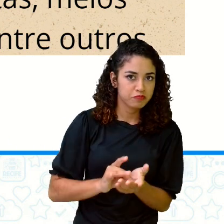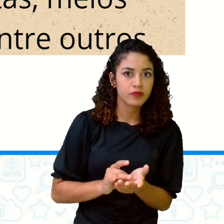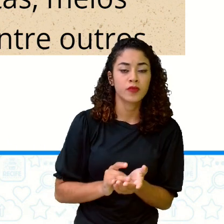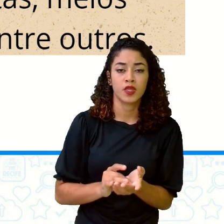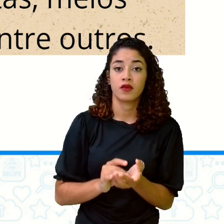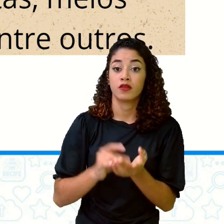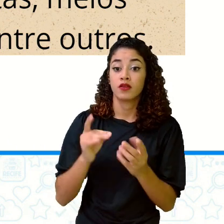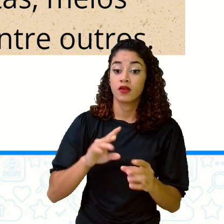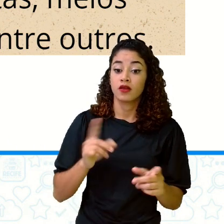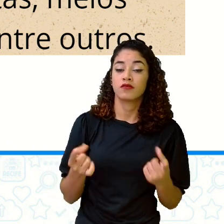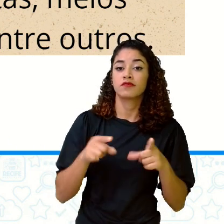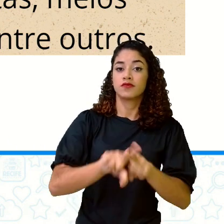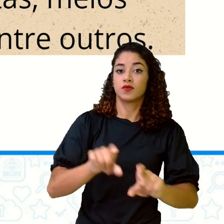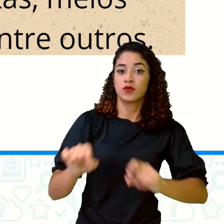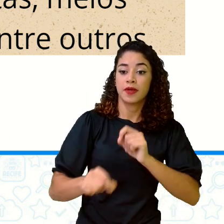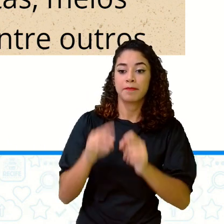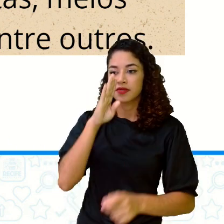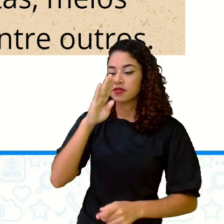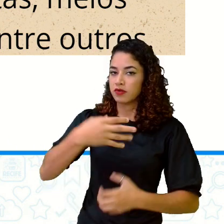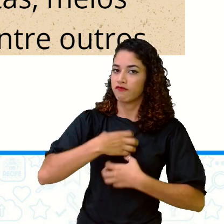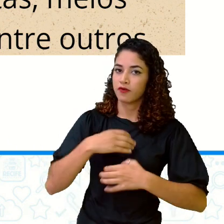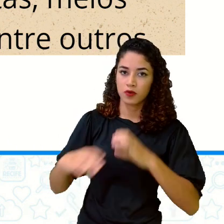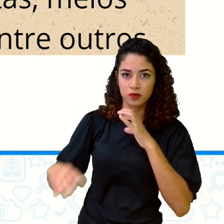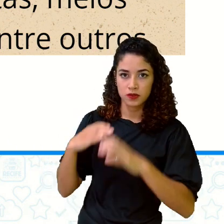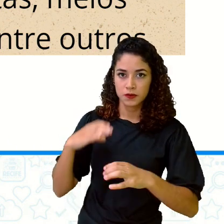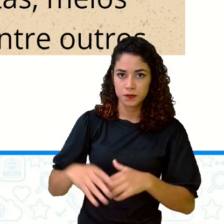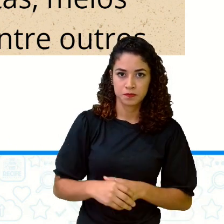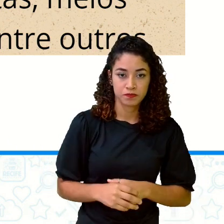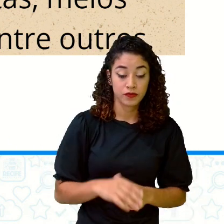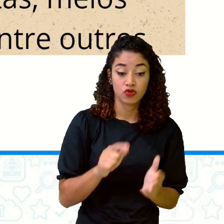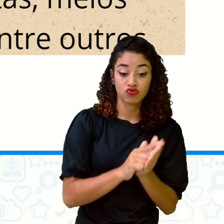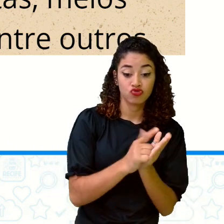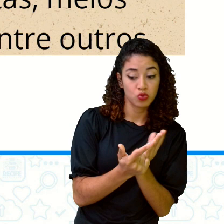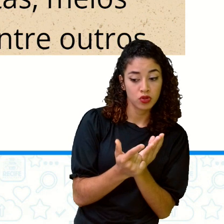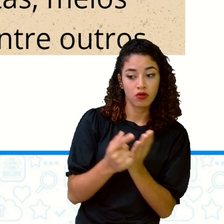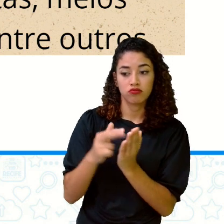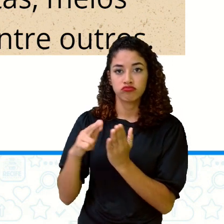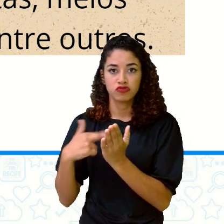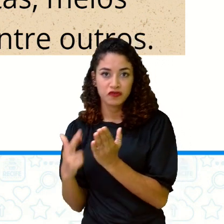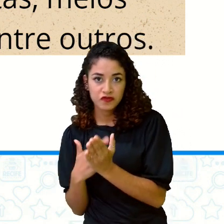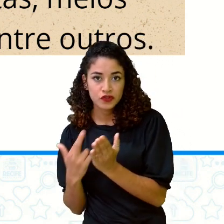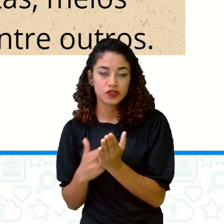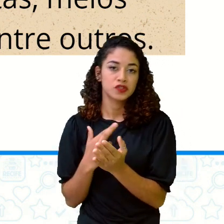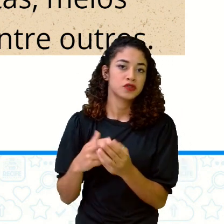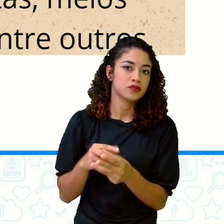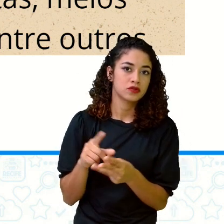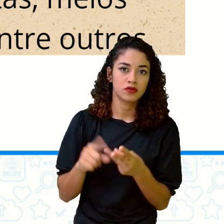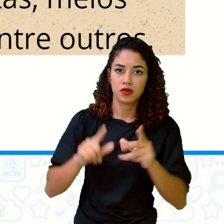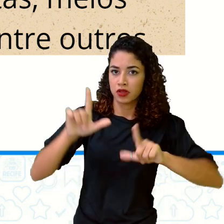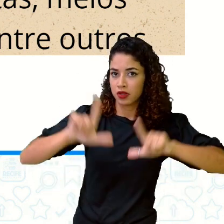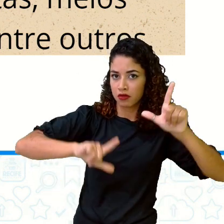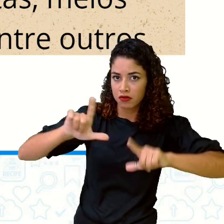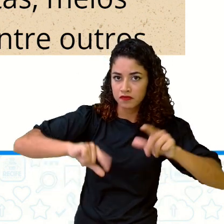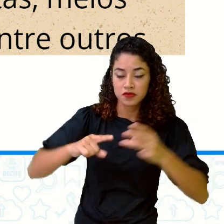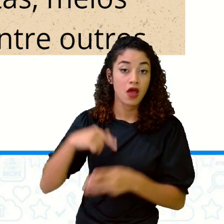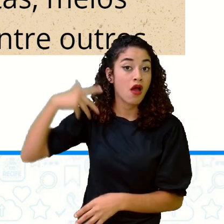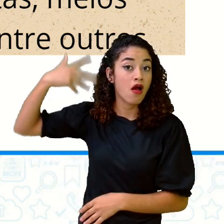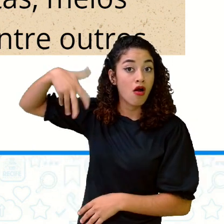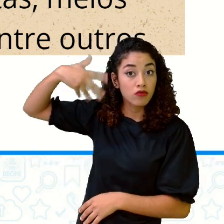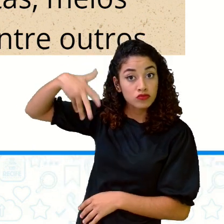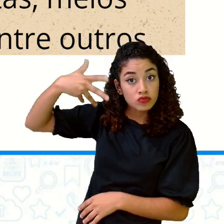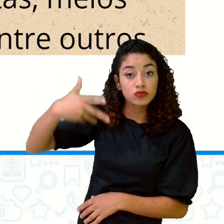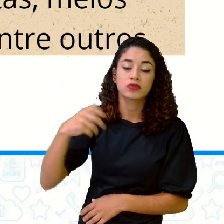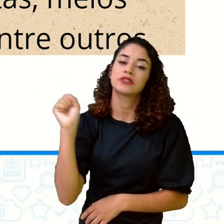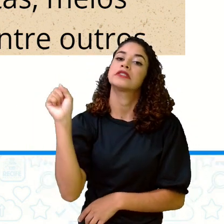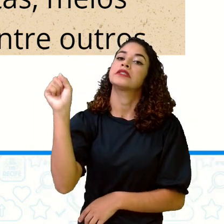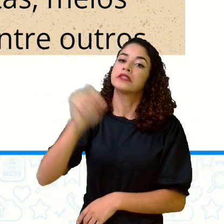pelos principais, meios, de comunicação, jornais, revistas, meios televisivos, rádio, sim,